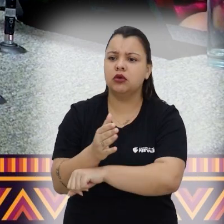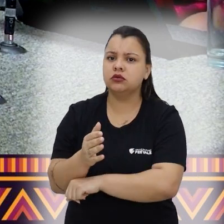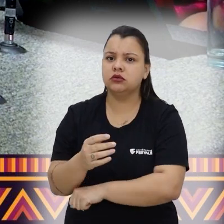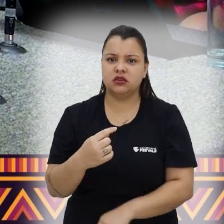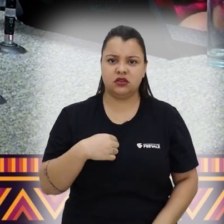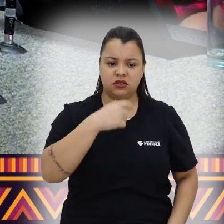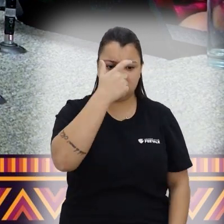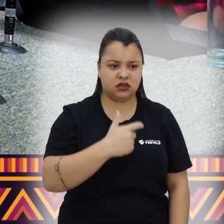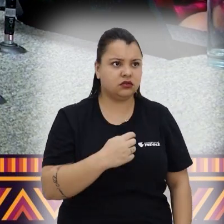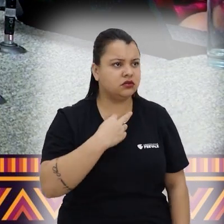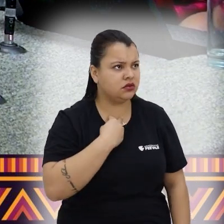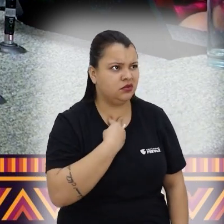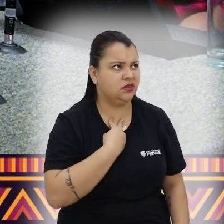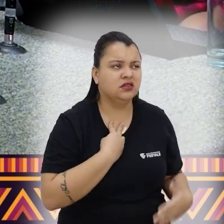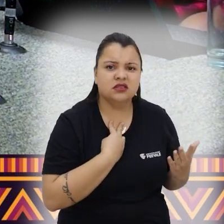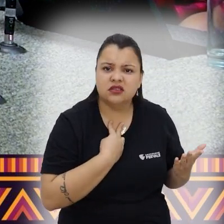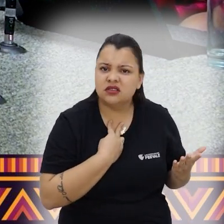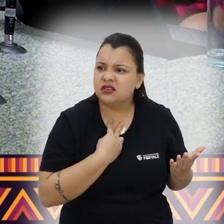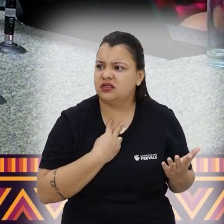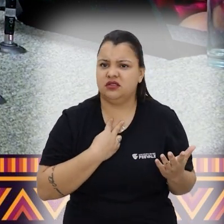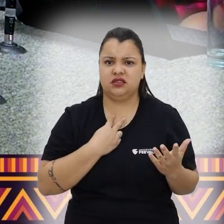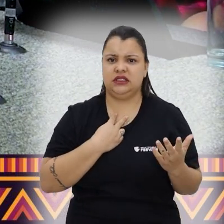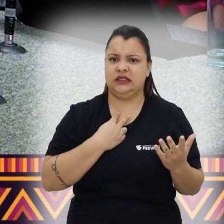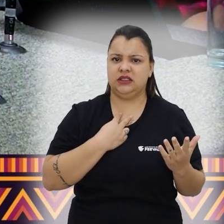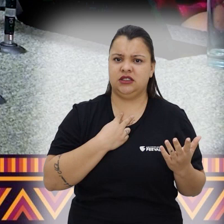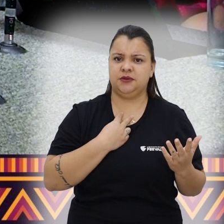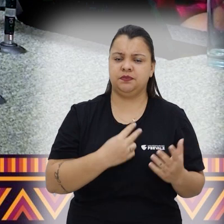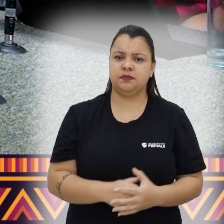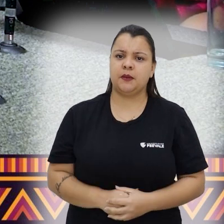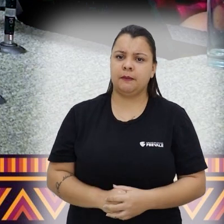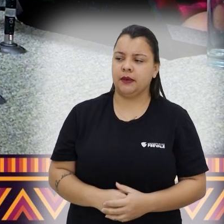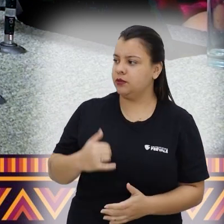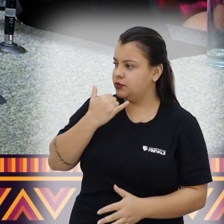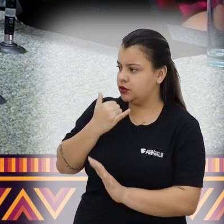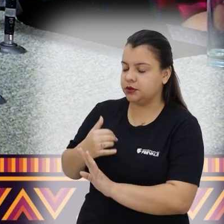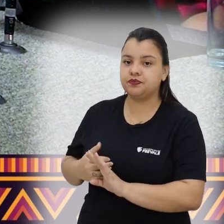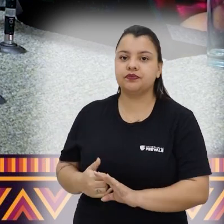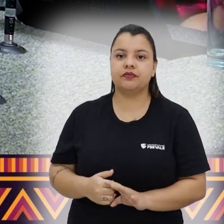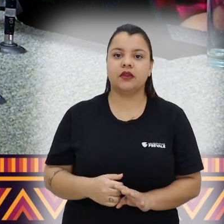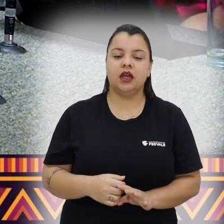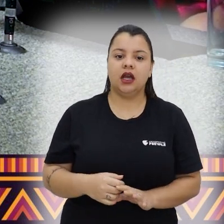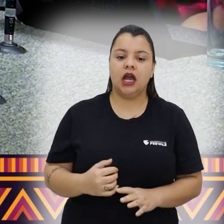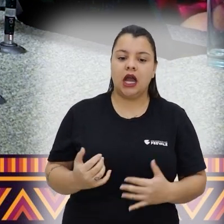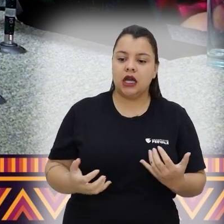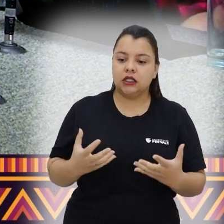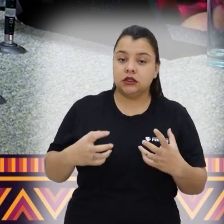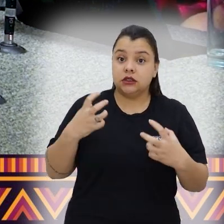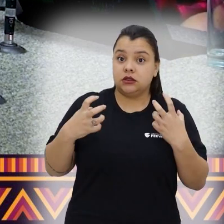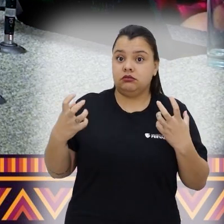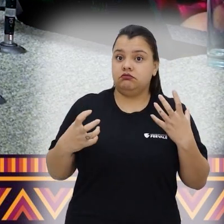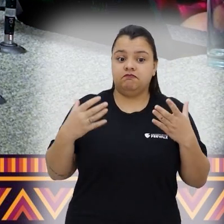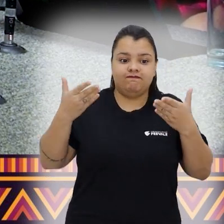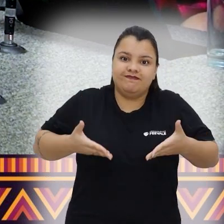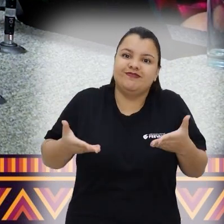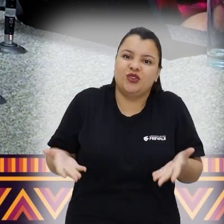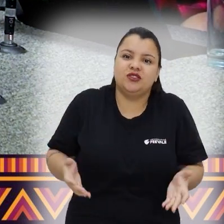pode entrar. Sim. Violência, desculpa. Não, uma violência absurda, se a gente hoje, né? Sim, com